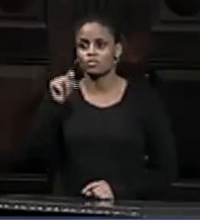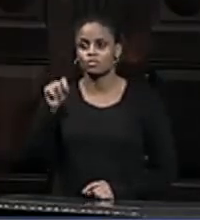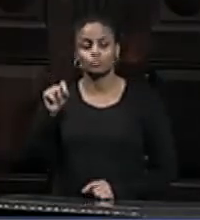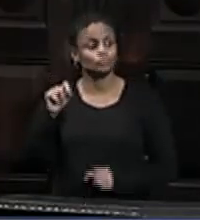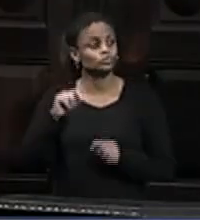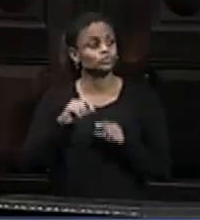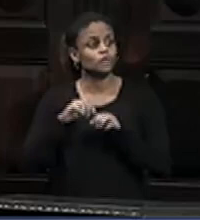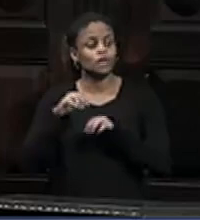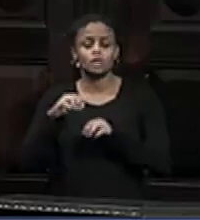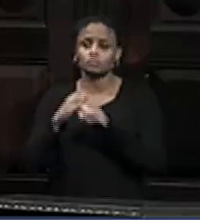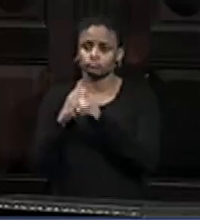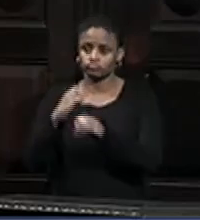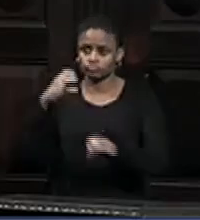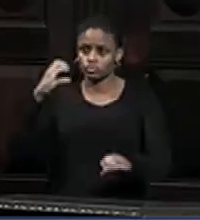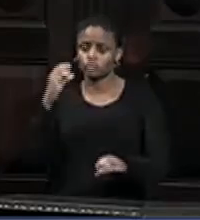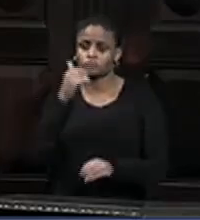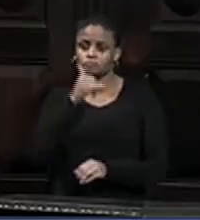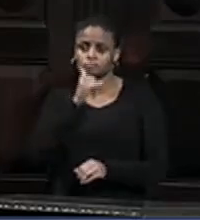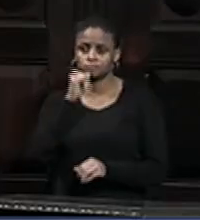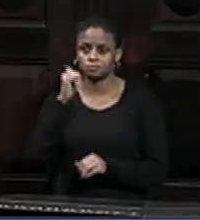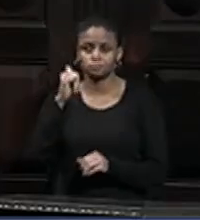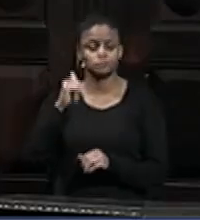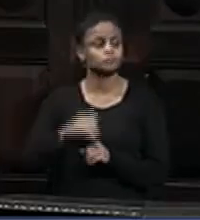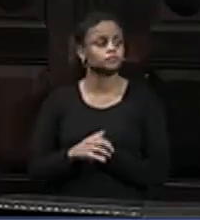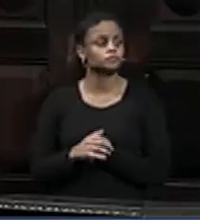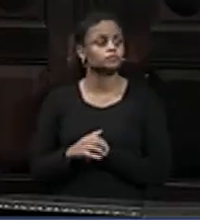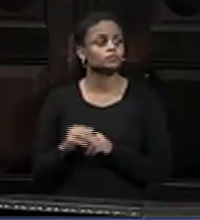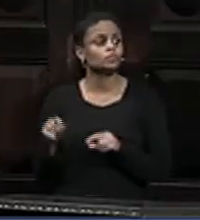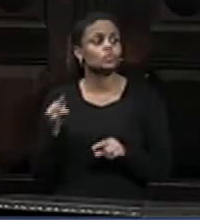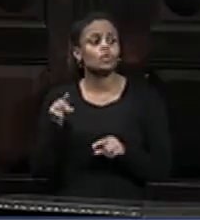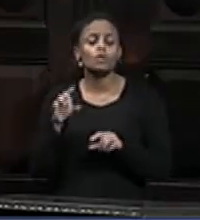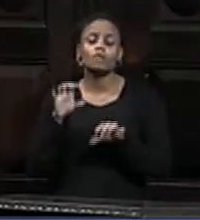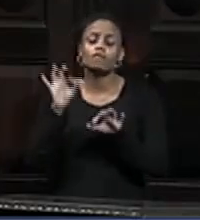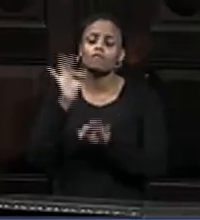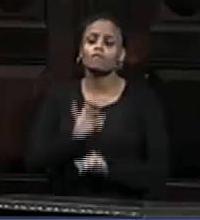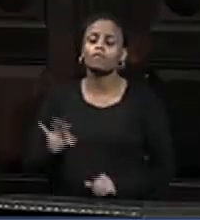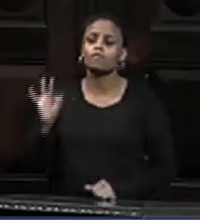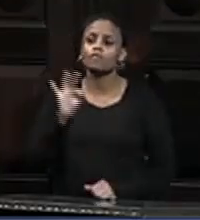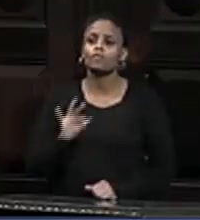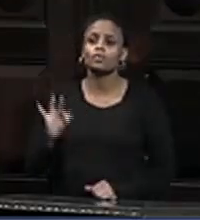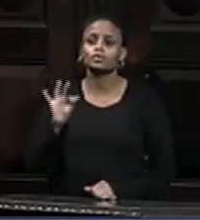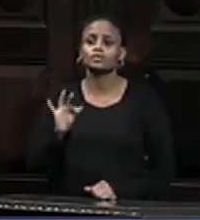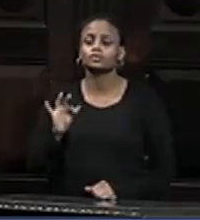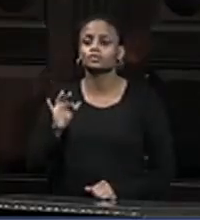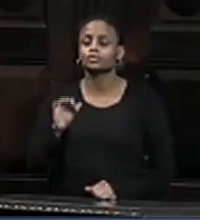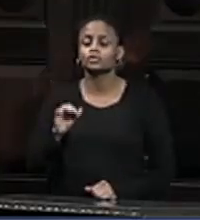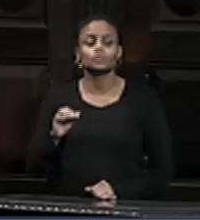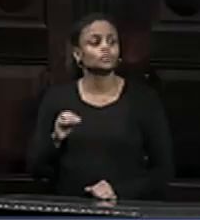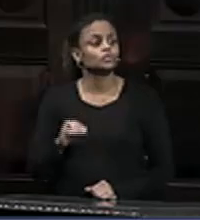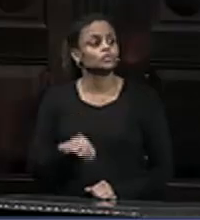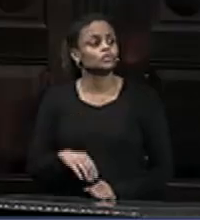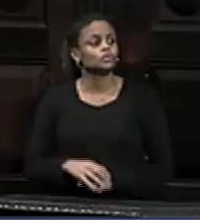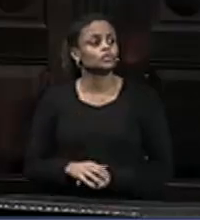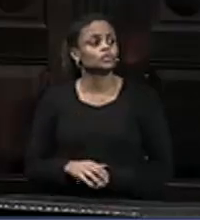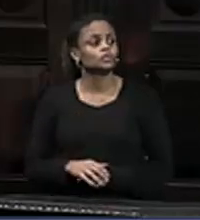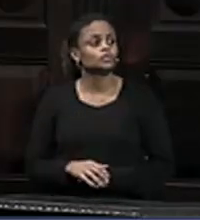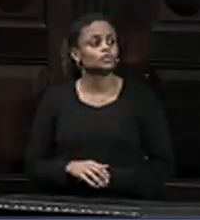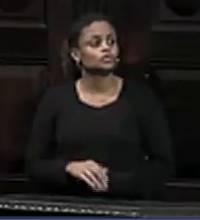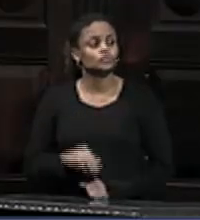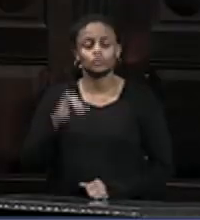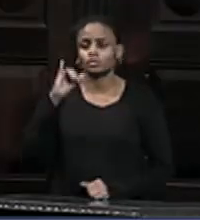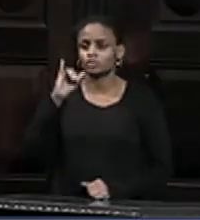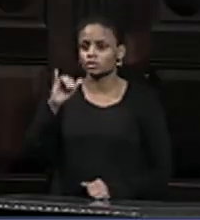graduado em Engenharia Elétrica, Centro Universitário, Fundação Educacional,